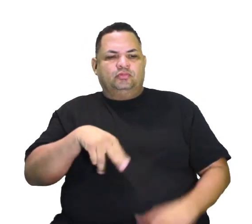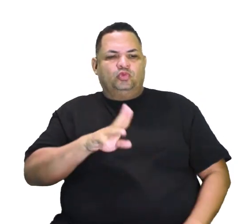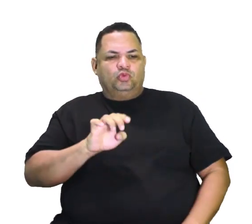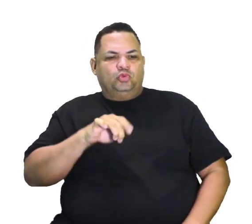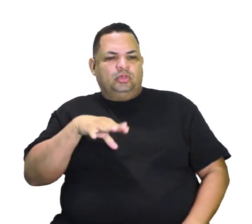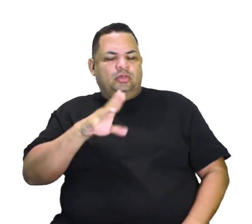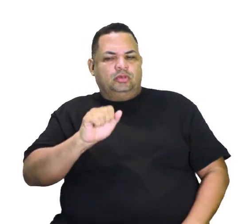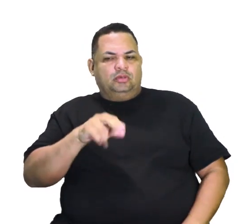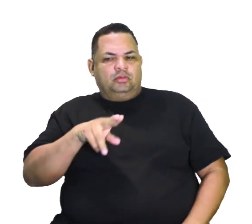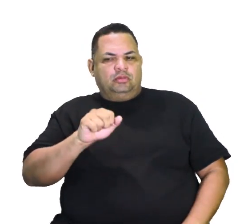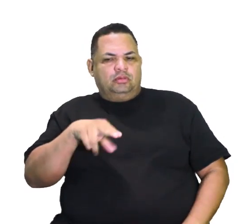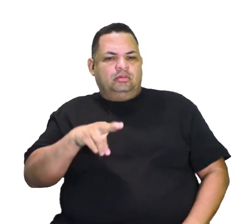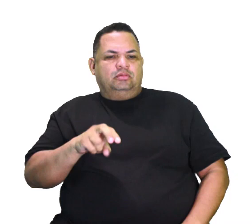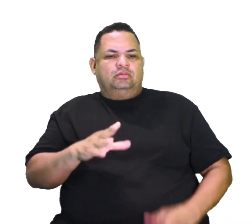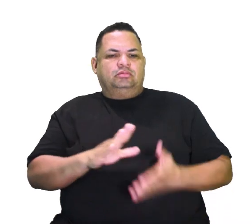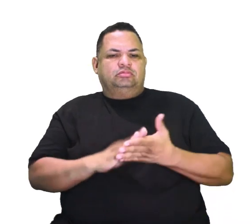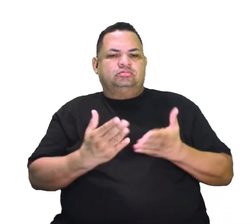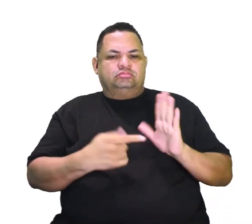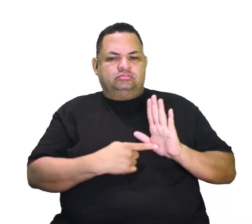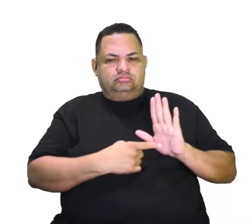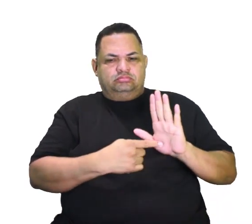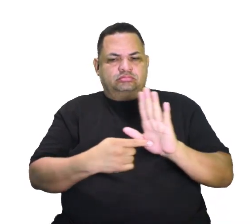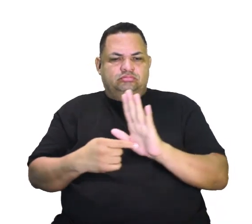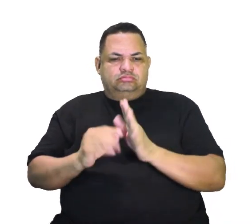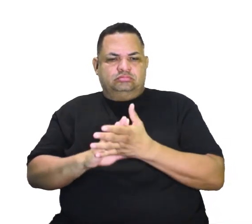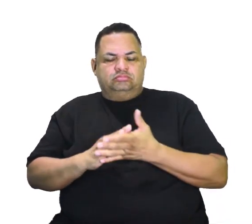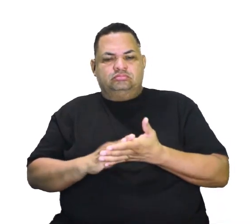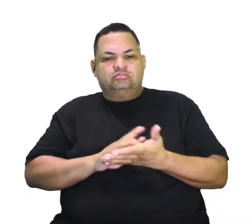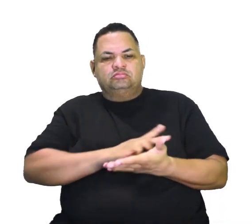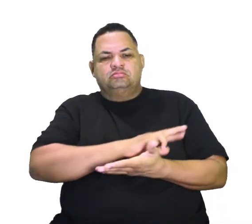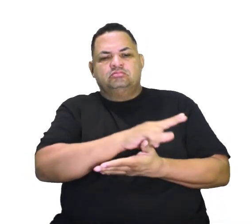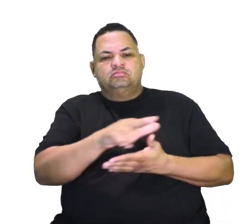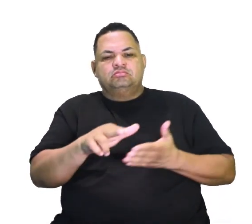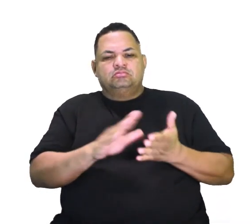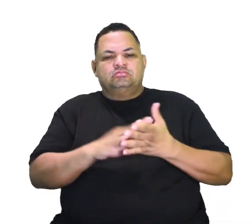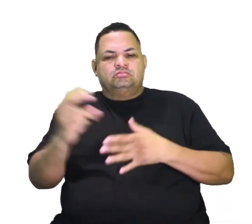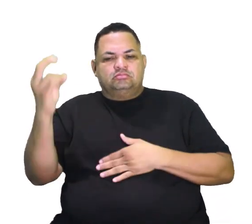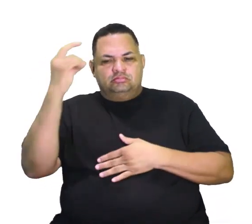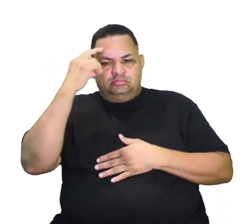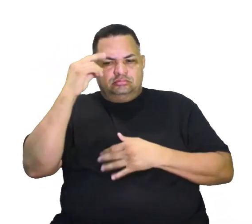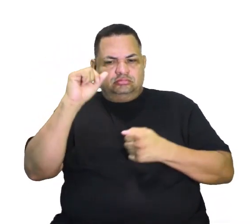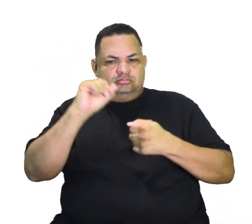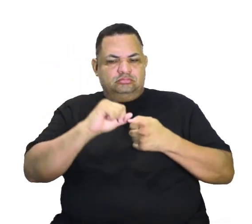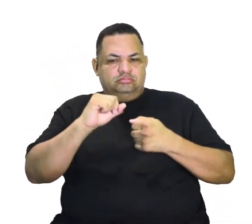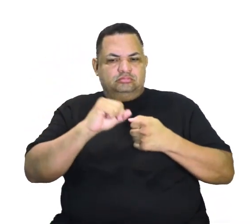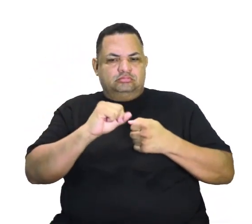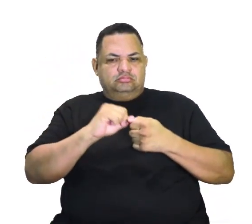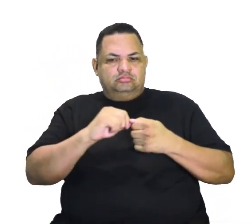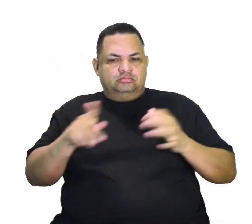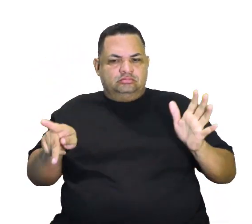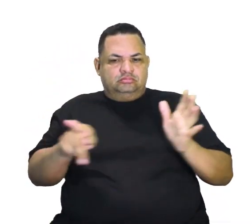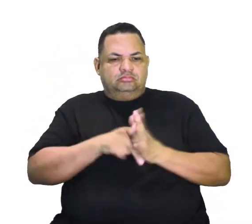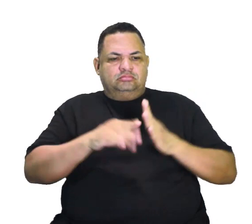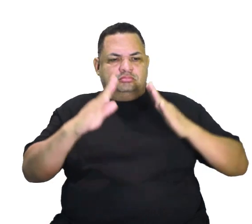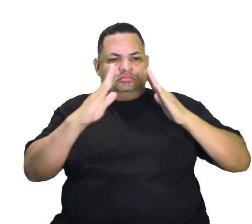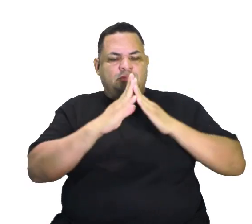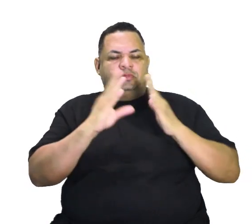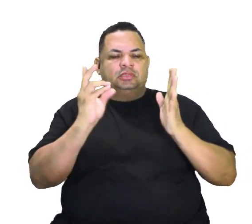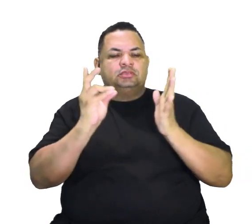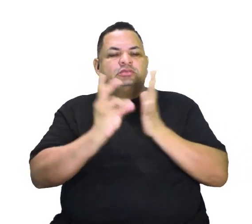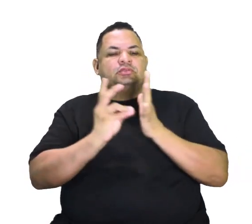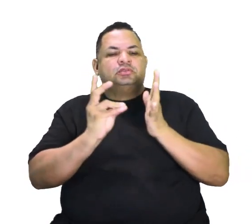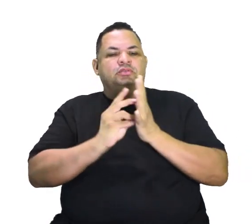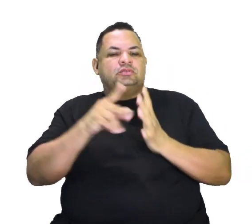Urueuauau. Estiveram, então, em evidência em uma série de apresentações culturais realizada na Casa do Índio em Porto